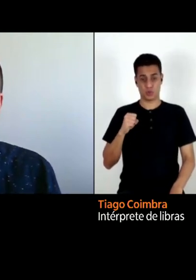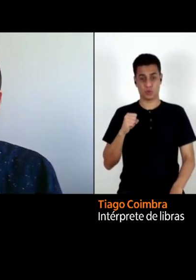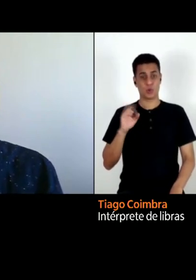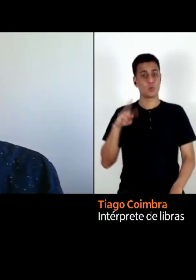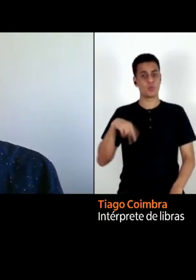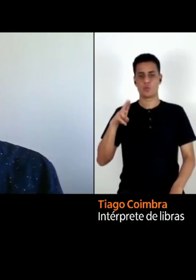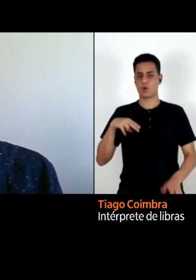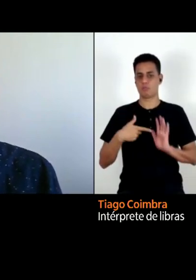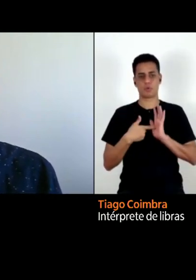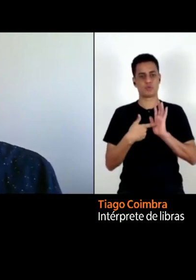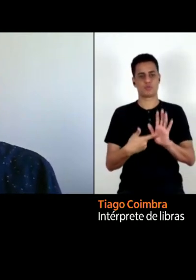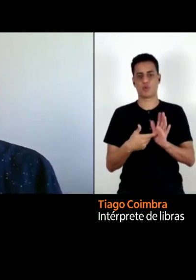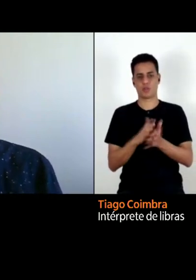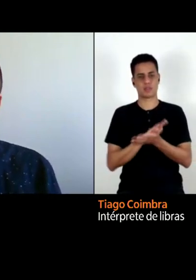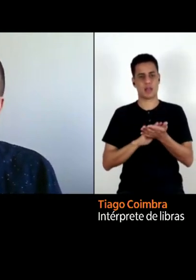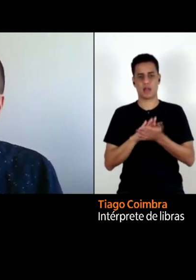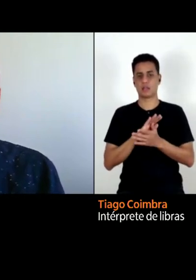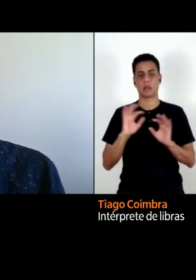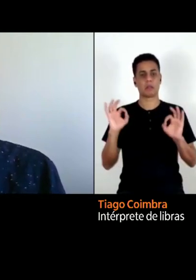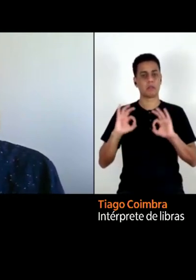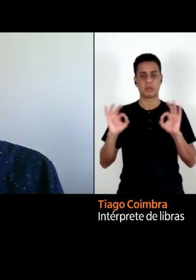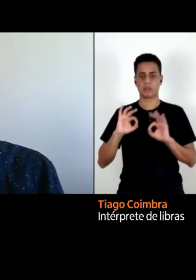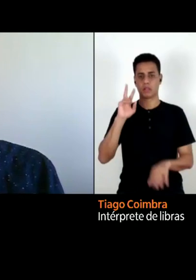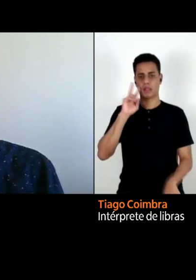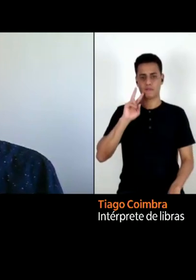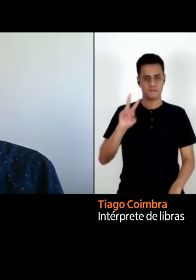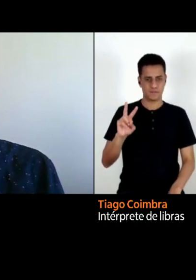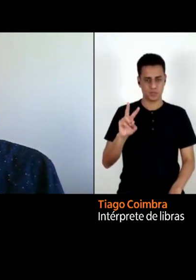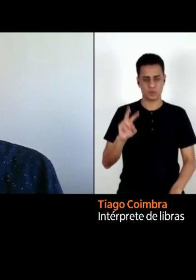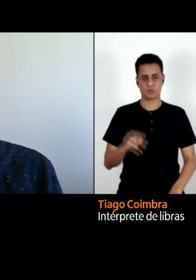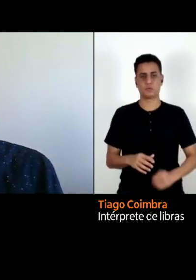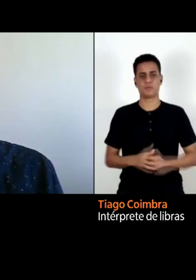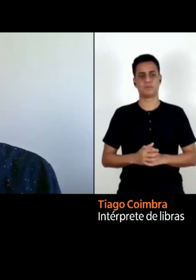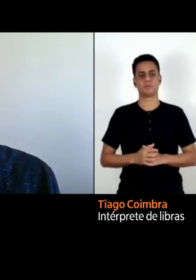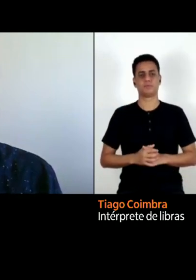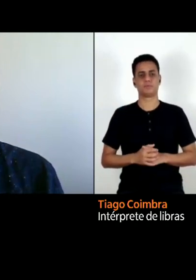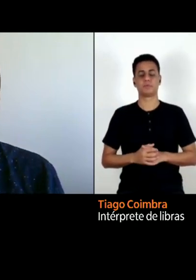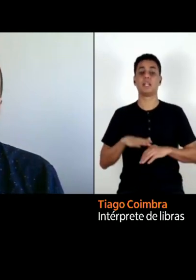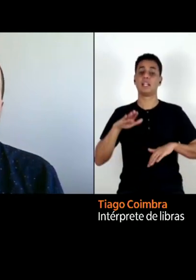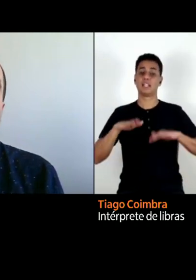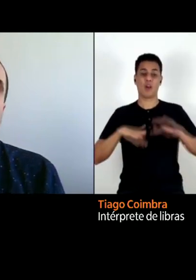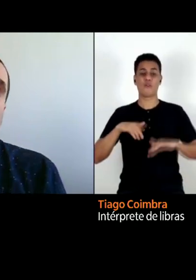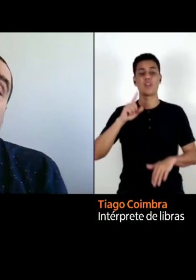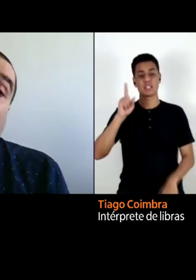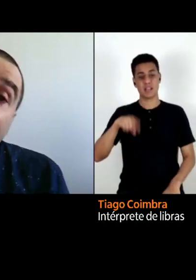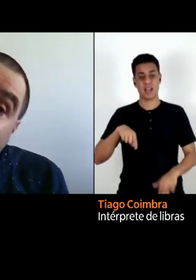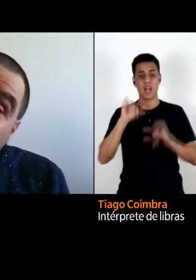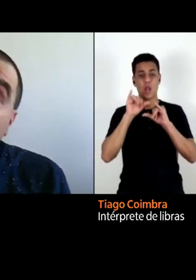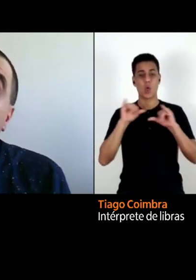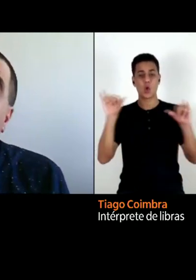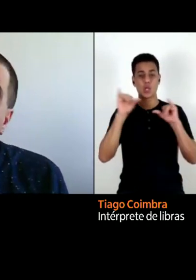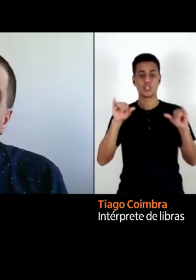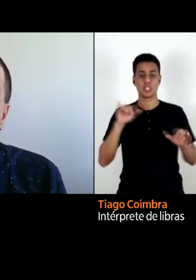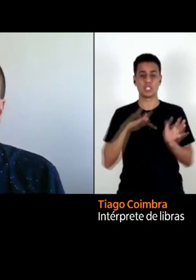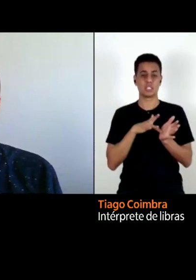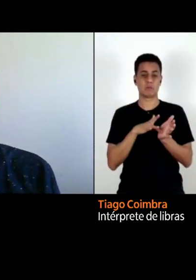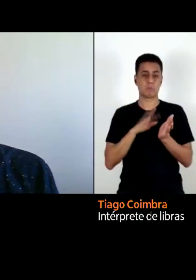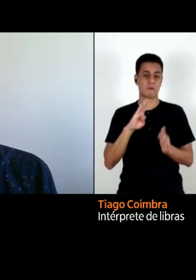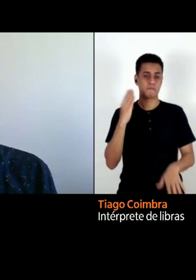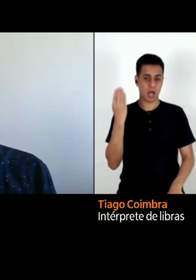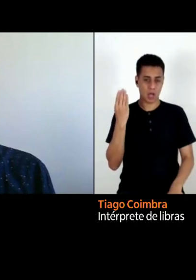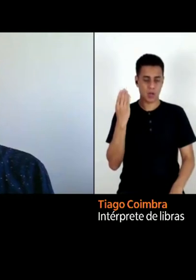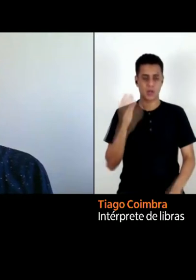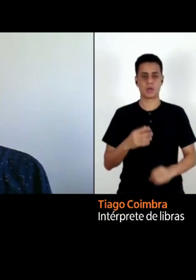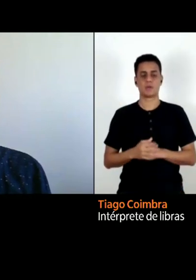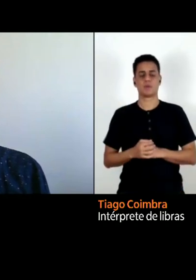ou sequer visto. Talvez não passe de uma falsa notícia. A partir de um anúncio